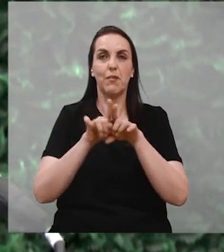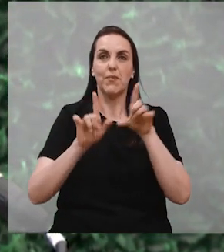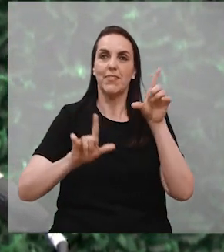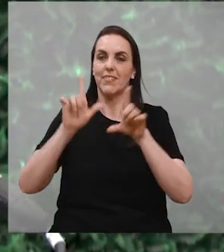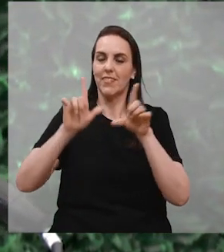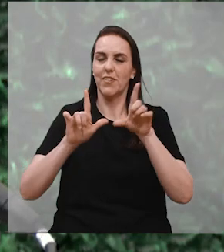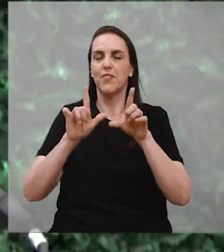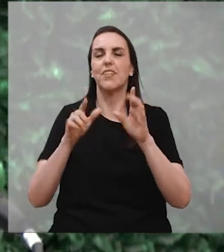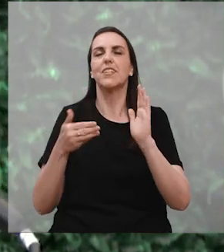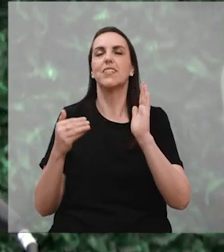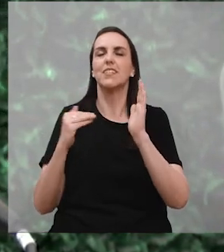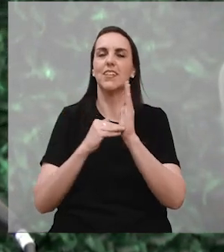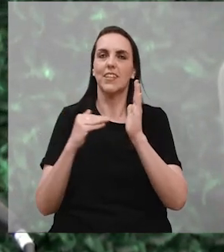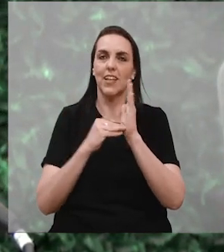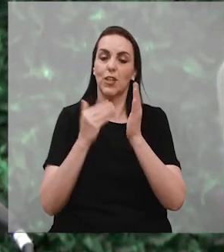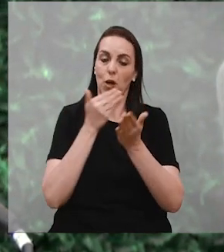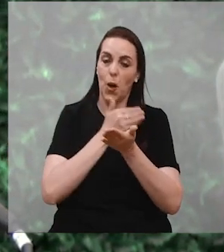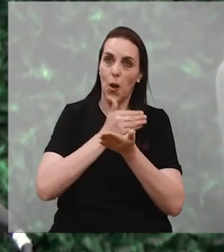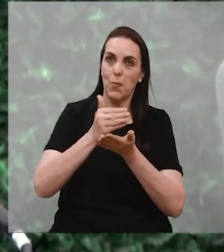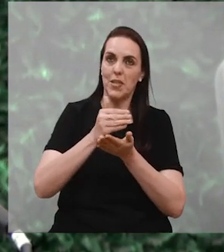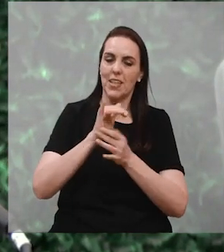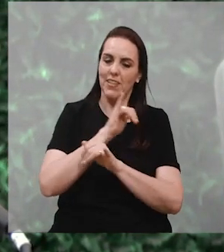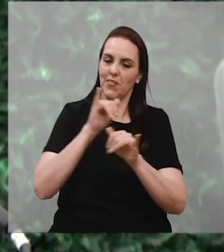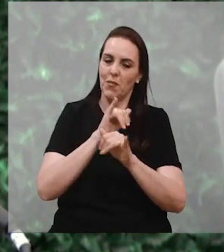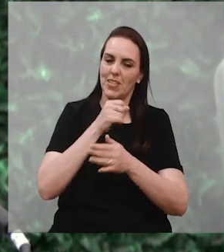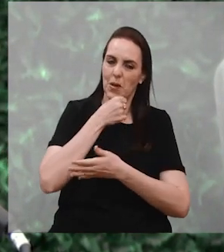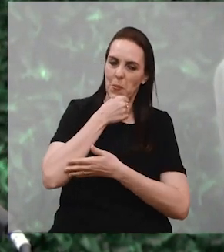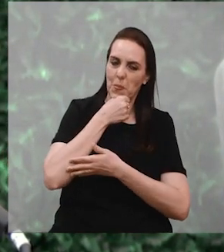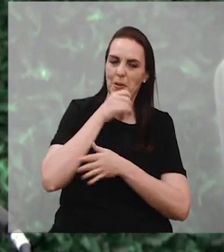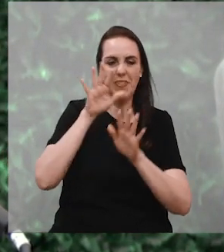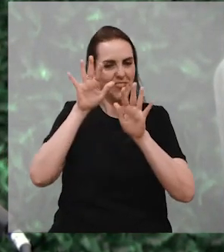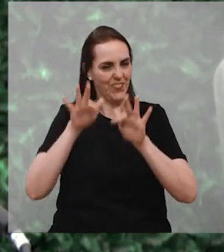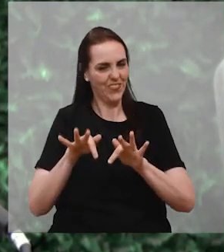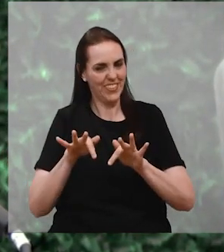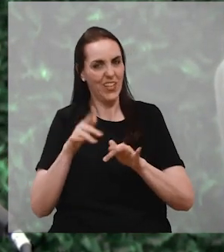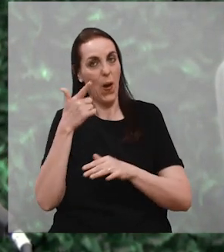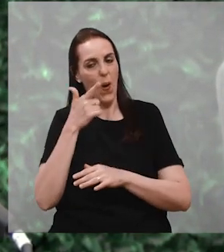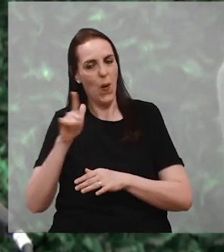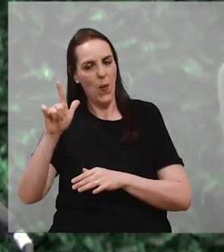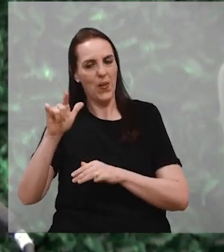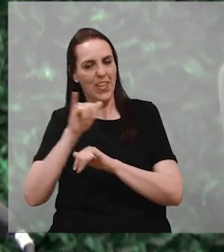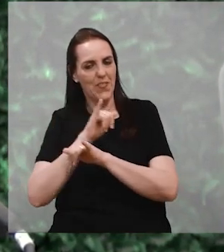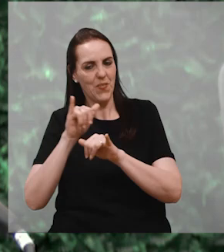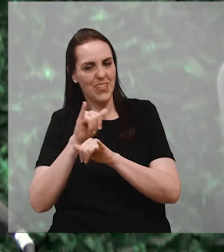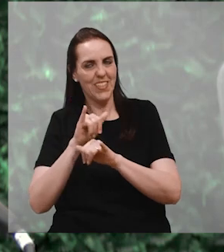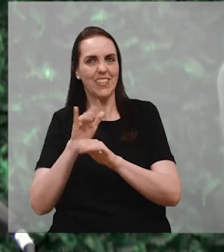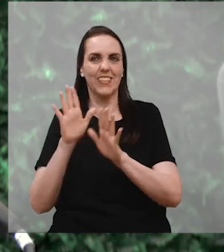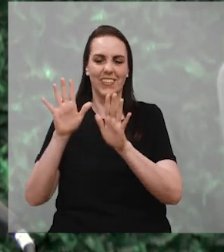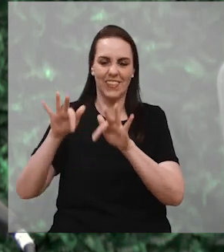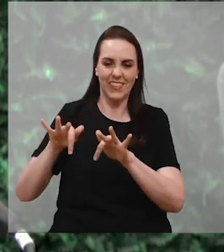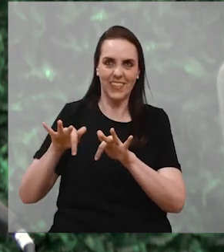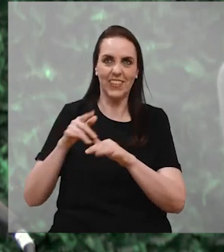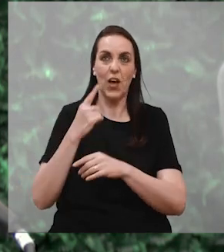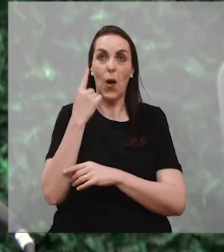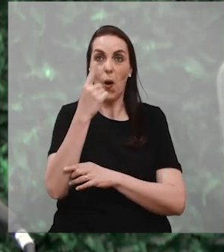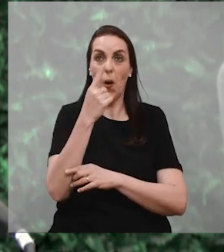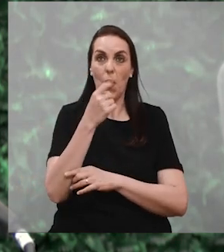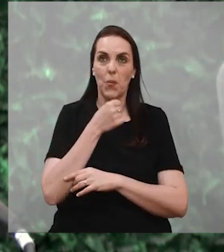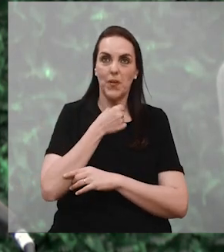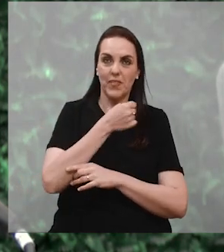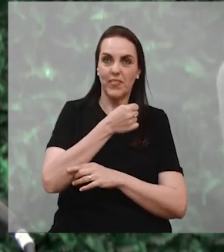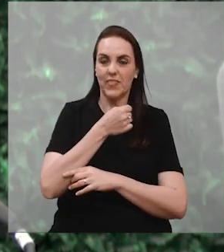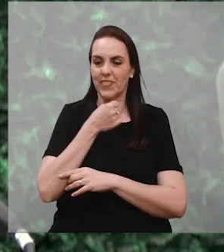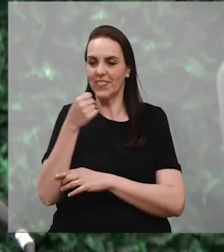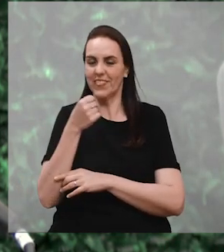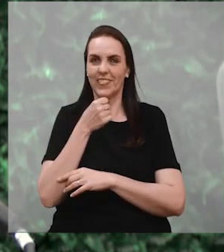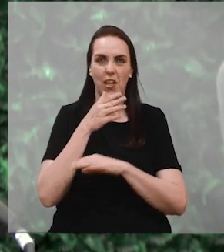TV Senado. Então, a gente começava, dava uma informação, encerrava, começava outra, e às vezes em uma entrada a gente dava em